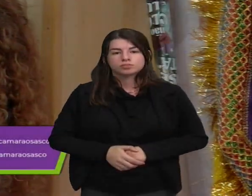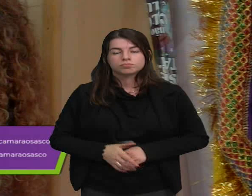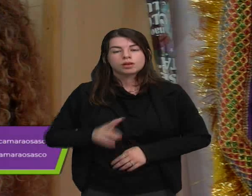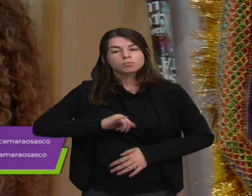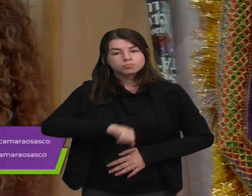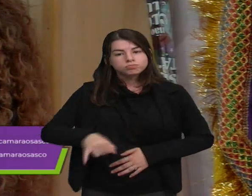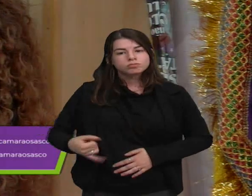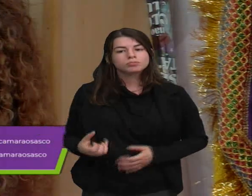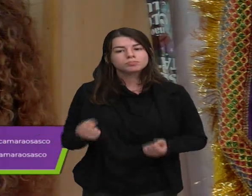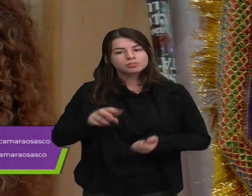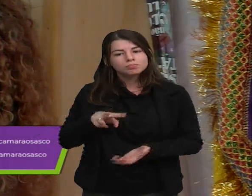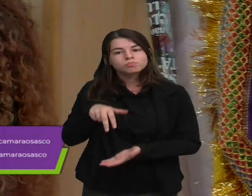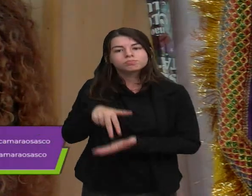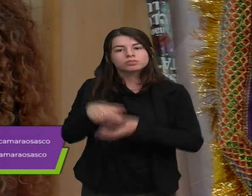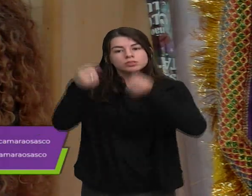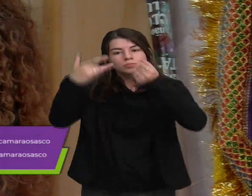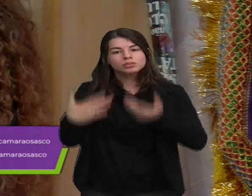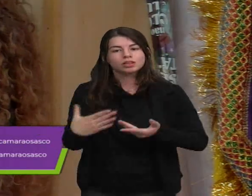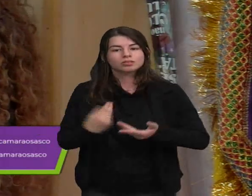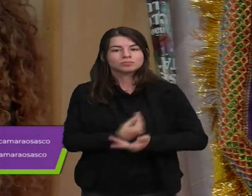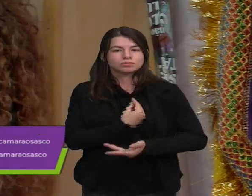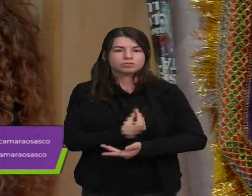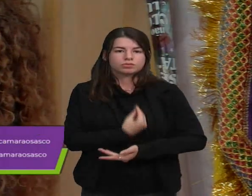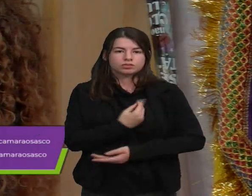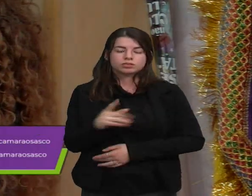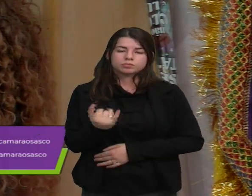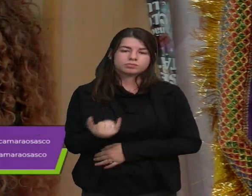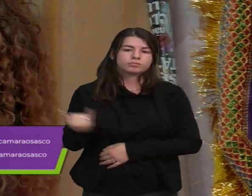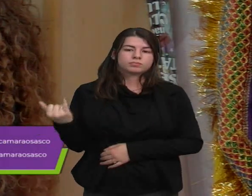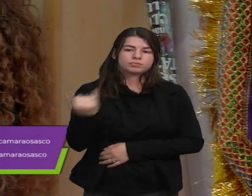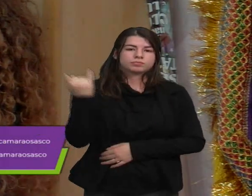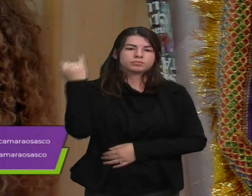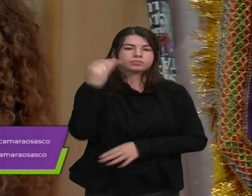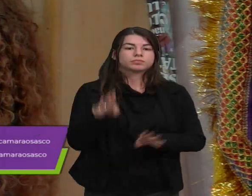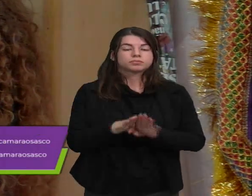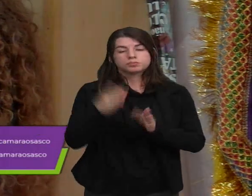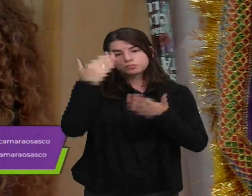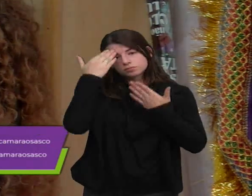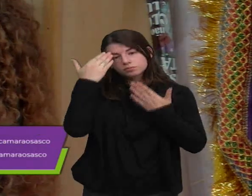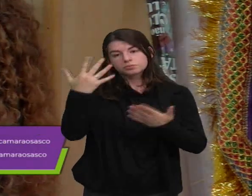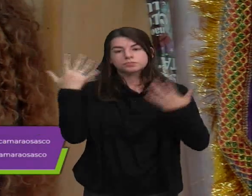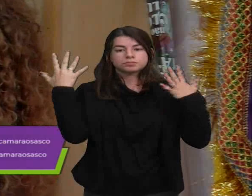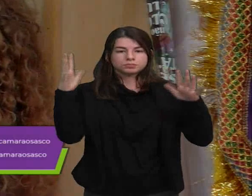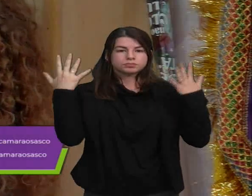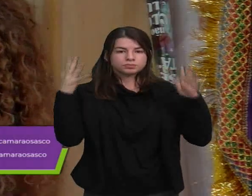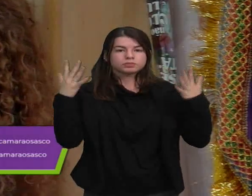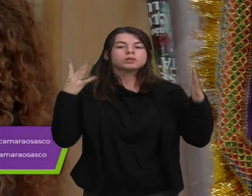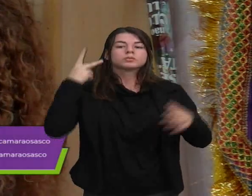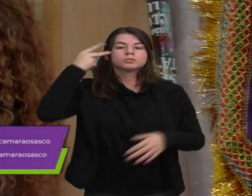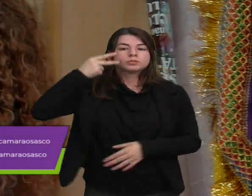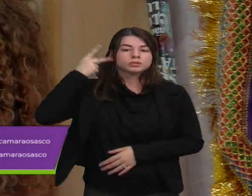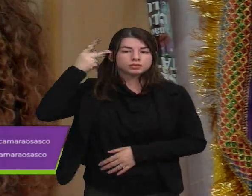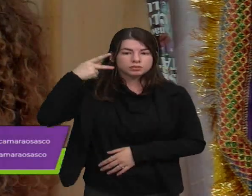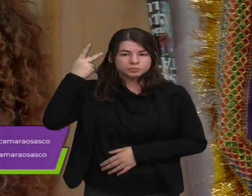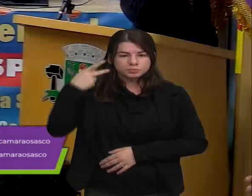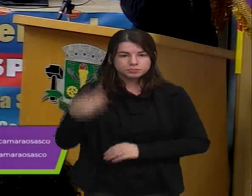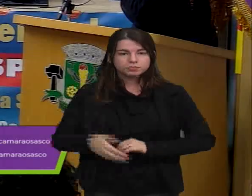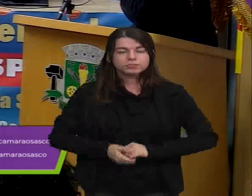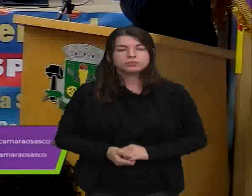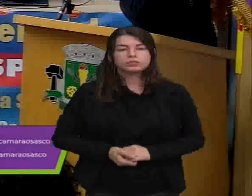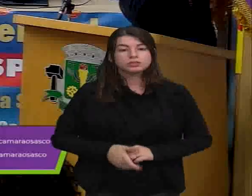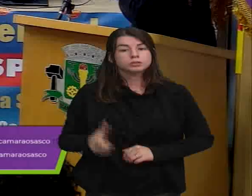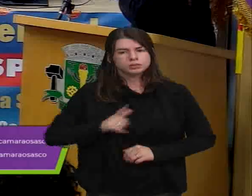sobre as nossas próprias vidas também agradecer e parabenizar os vereadores que